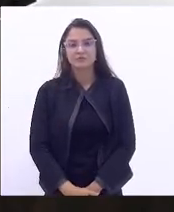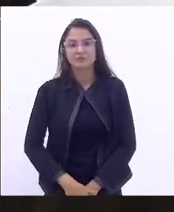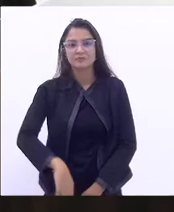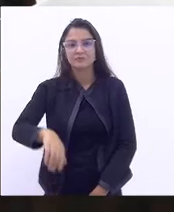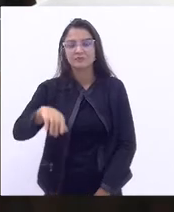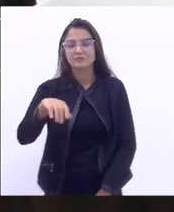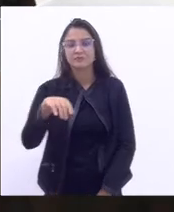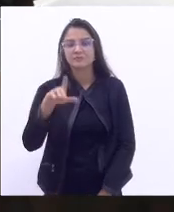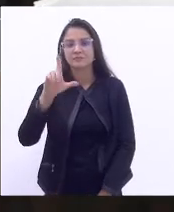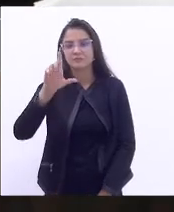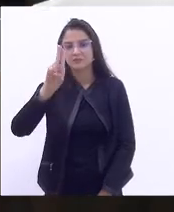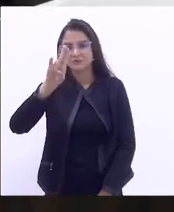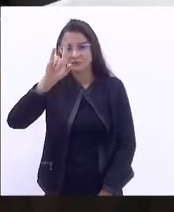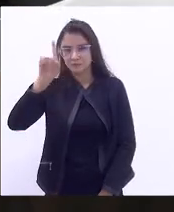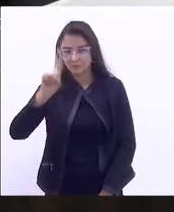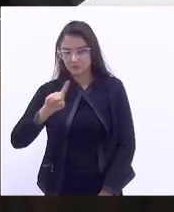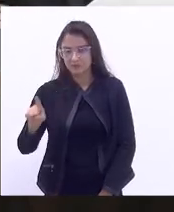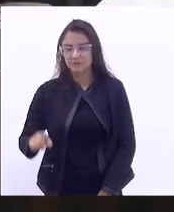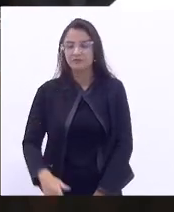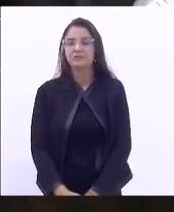Luiz Martins.